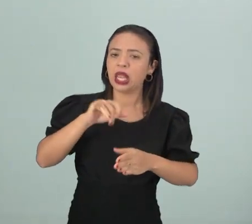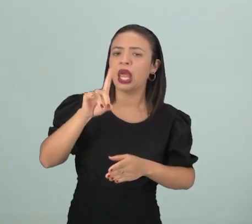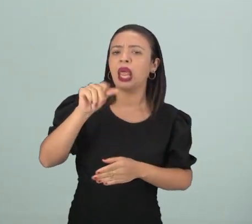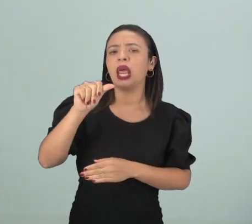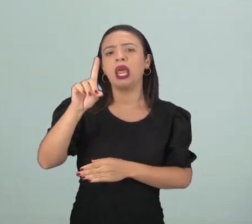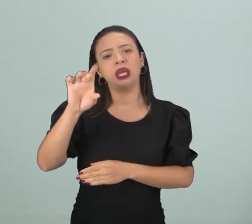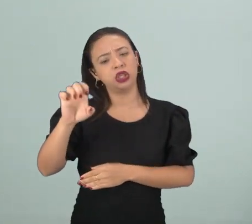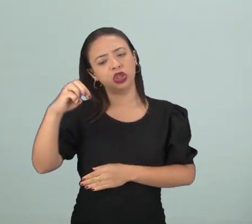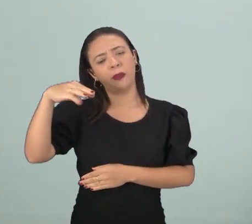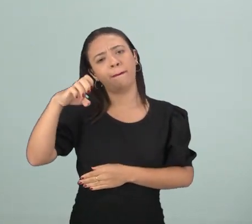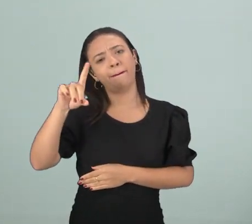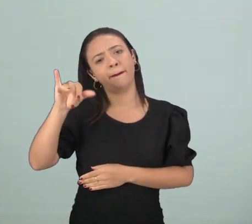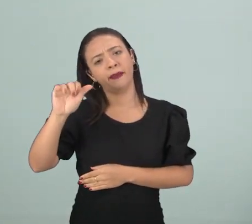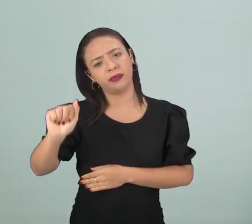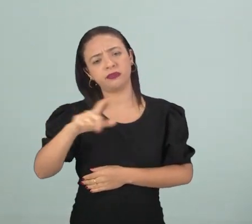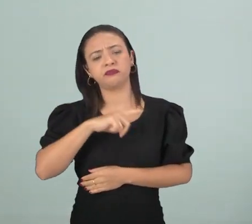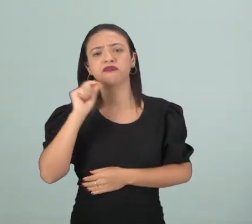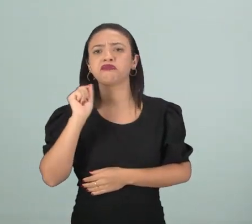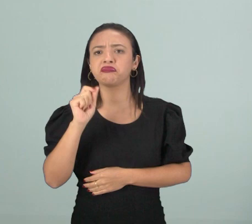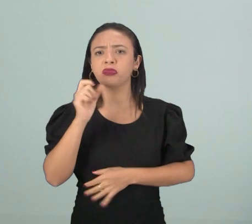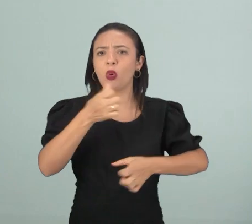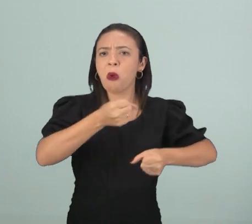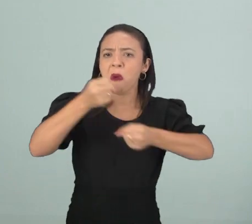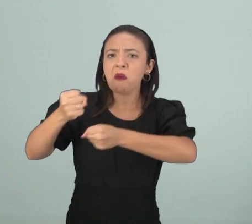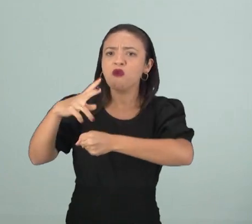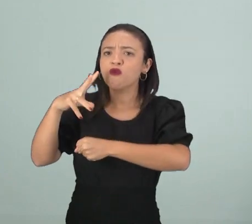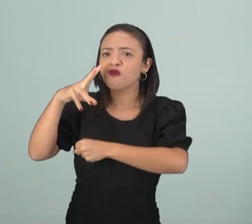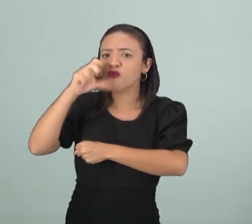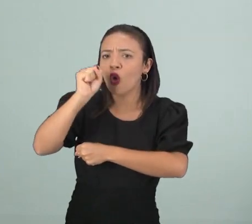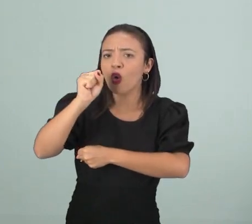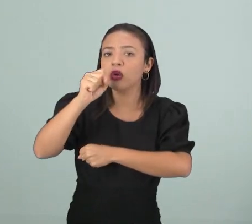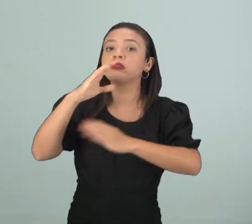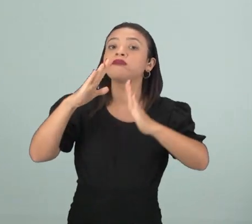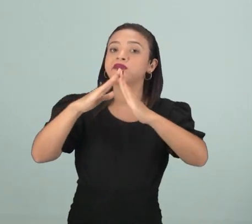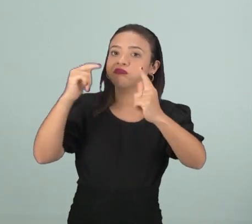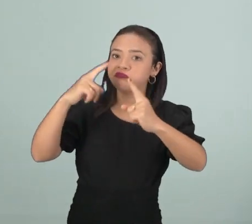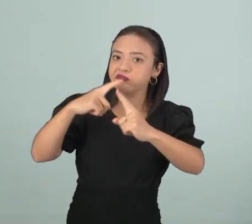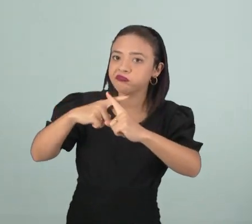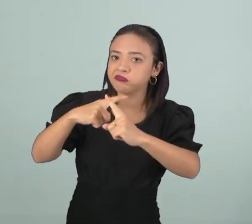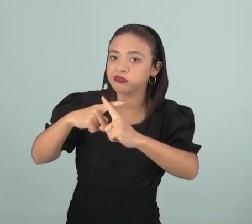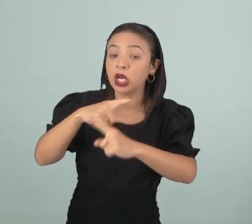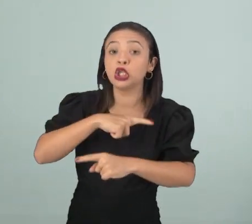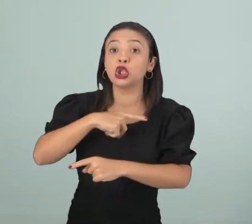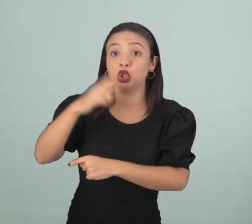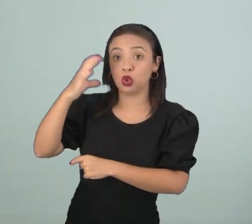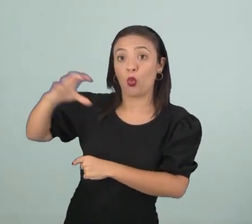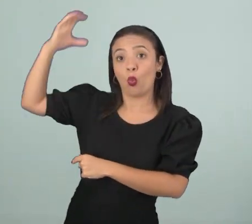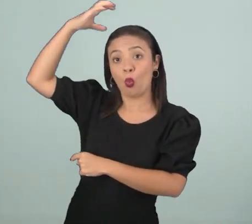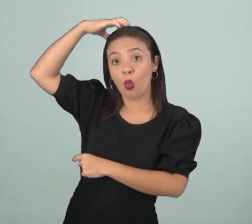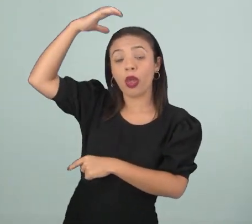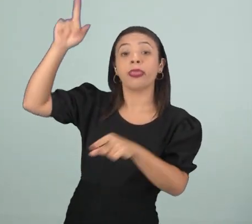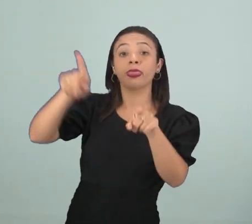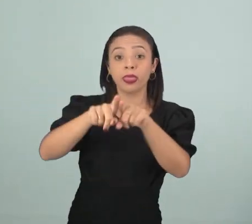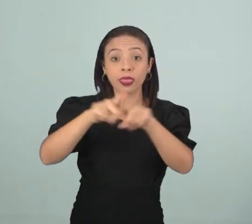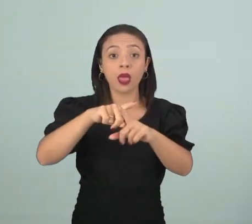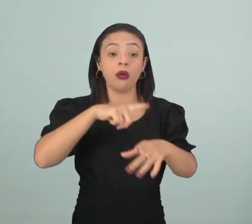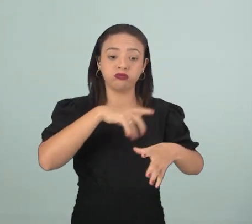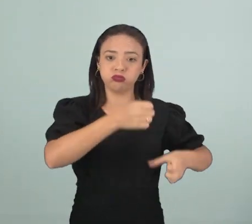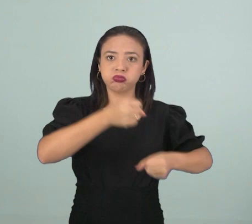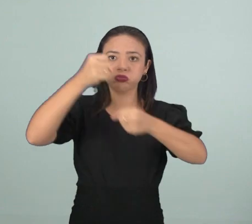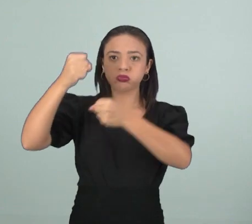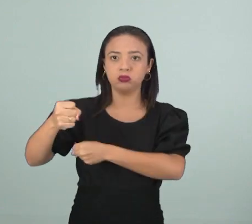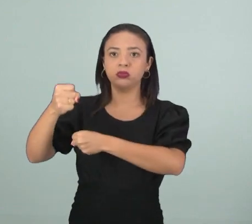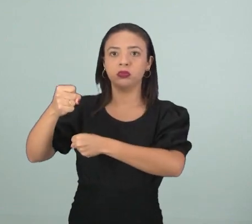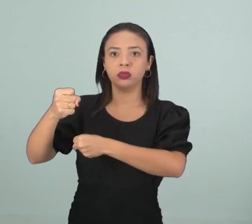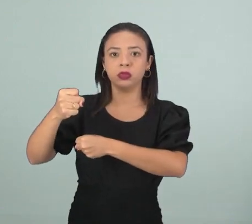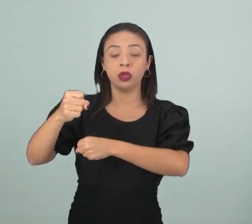Média, a gente tem um poder muito forte nas mãos da igreja. O rei, ele tinha poderes